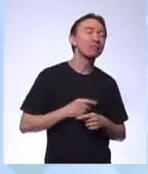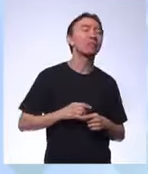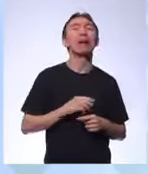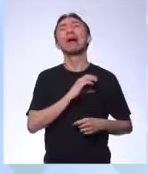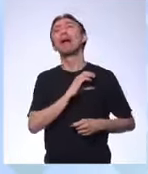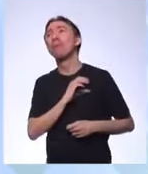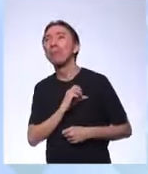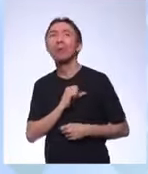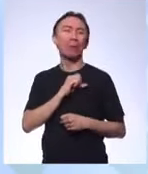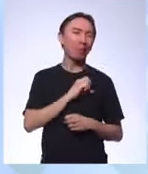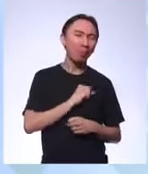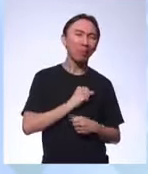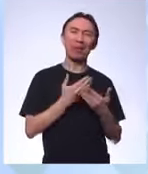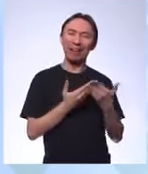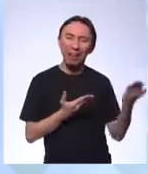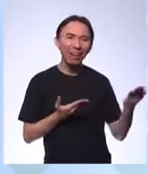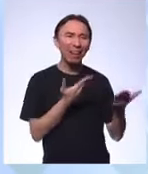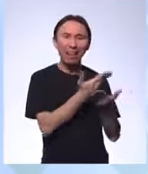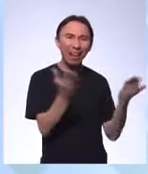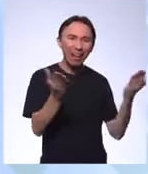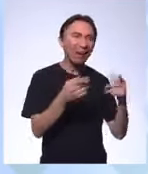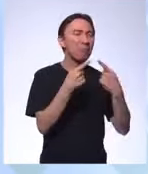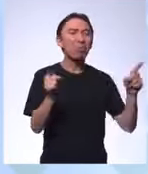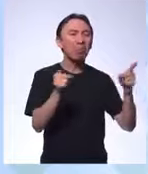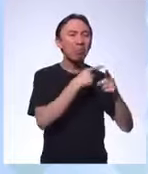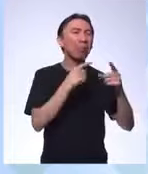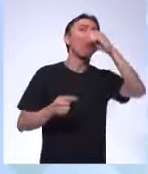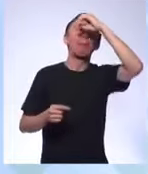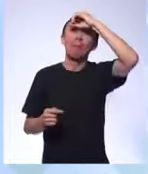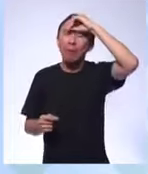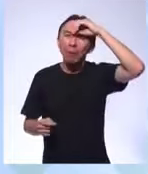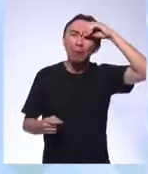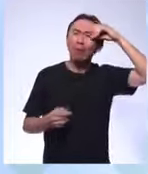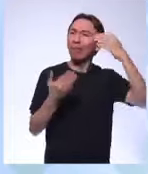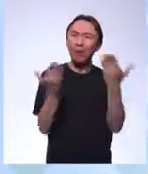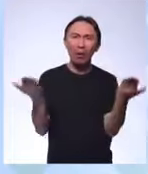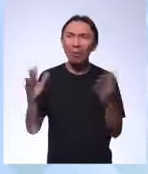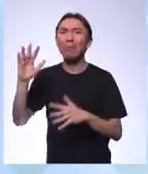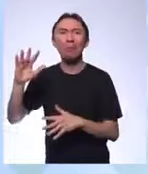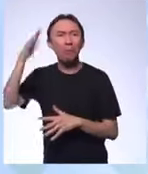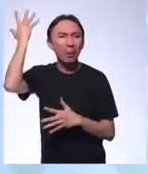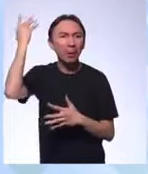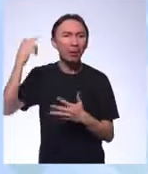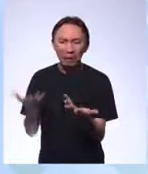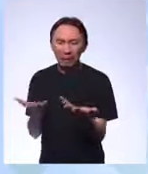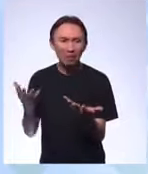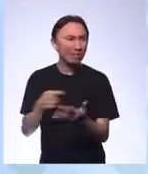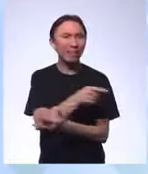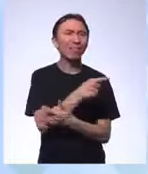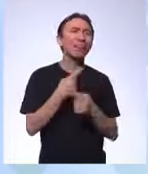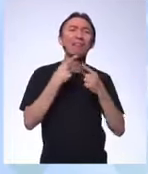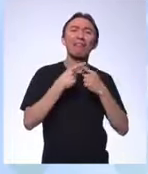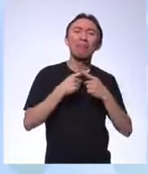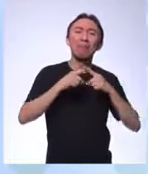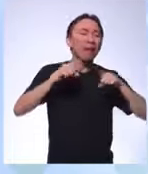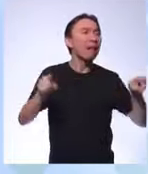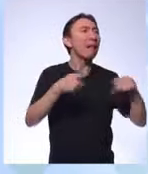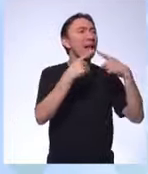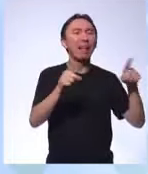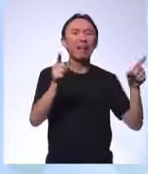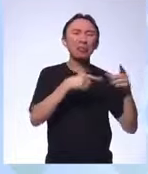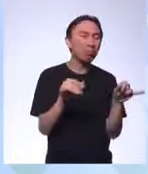da Jovem Guarda. Eles falavam que era a música alienada, tipo, olha só o que está acontecendo no nosso país e vocês estão cantando futilidades, né?